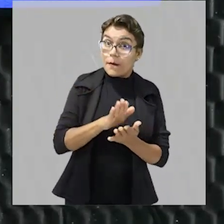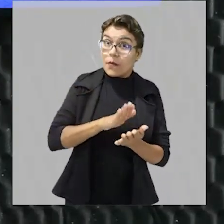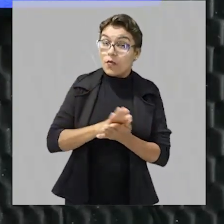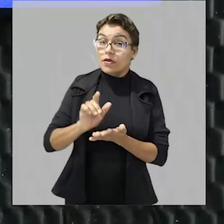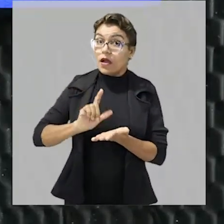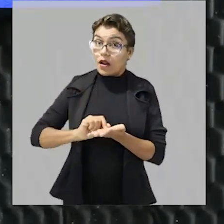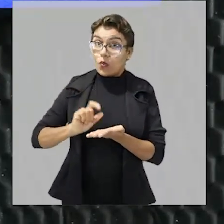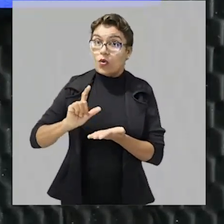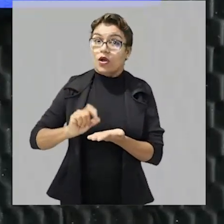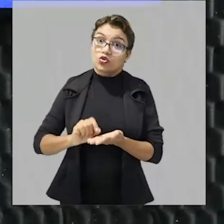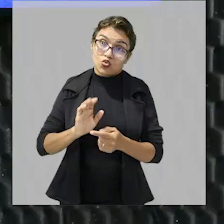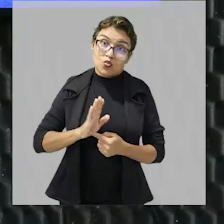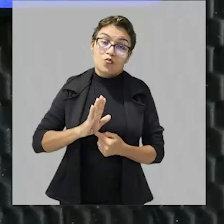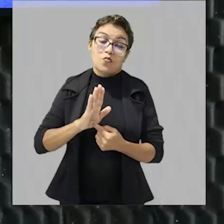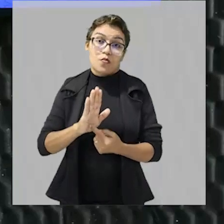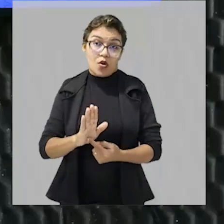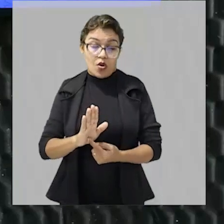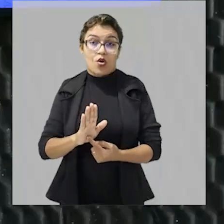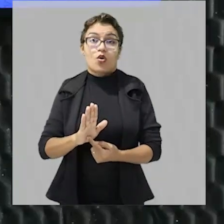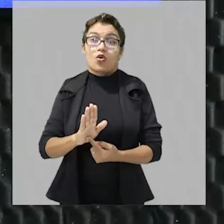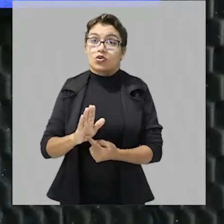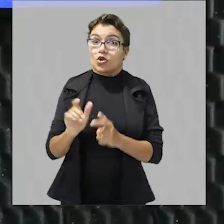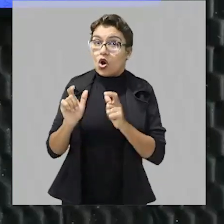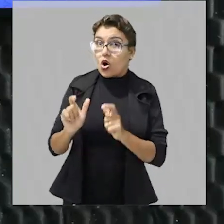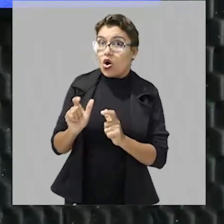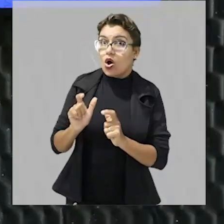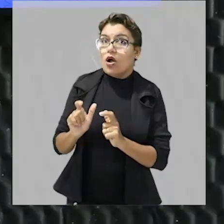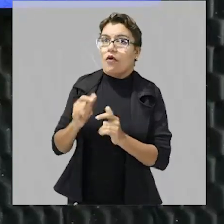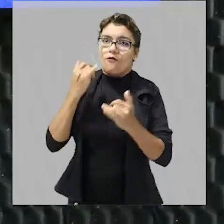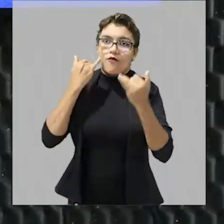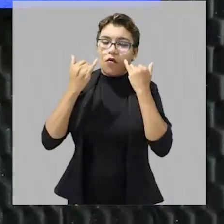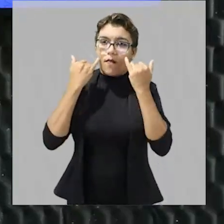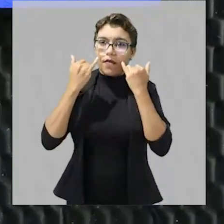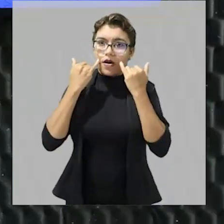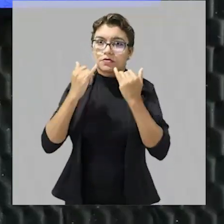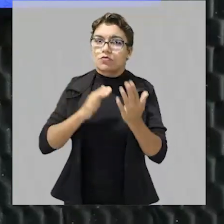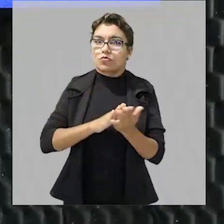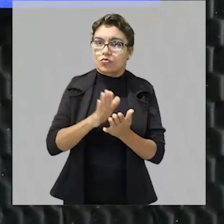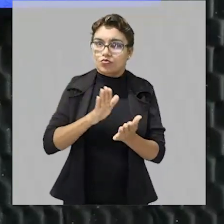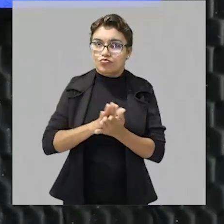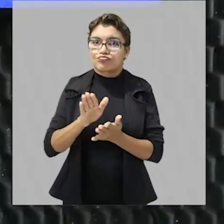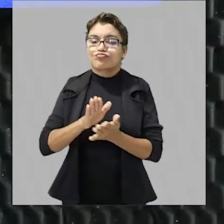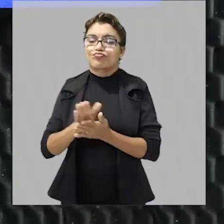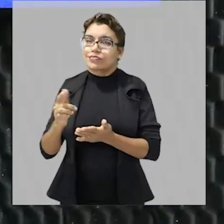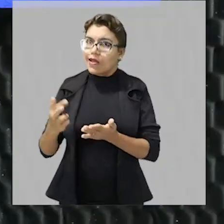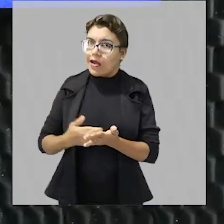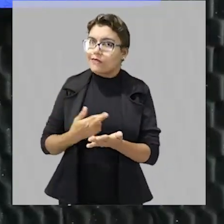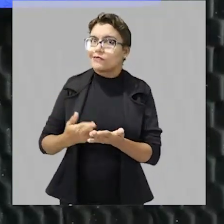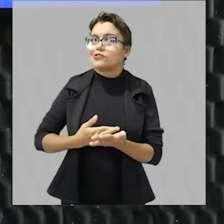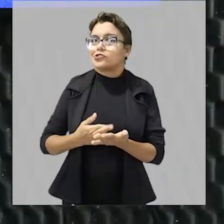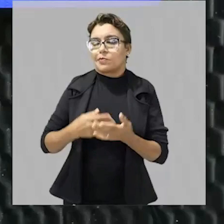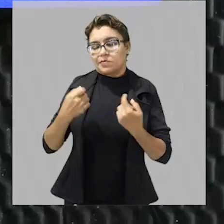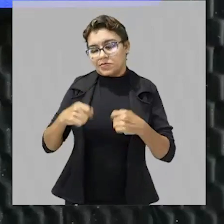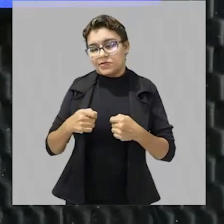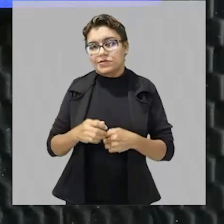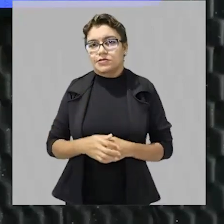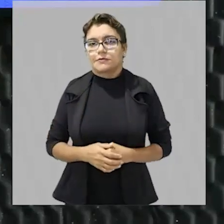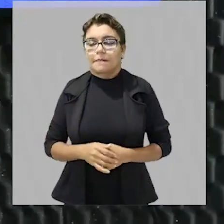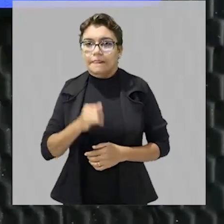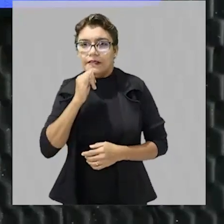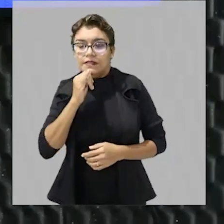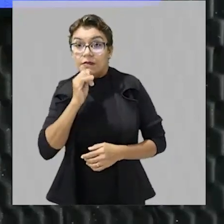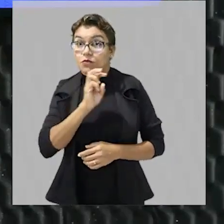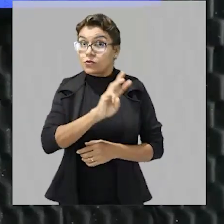mundo. Isso aí você sabe de letra, né? Porque até na hora de produzir seu texto, na hora de fazer uma afirmação como essa, você